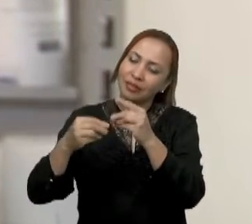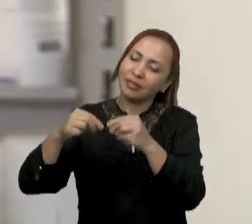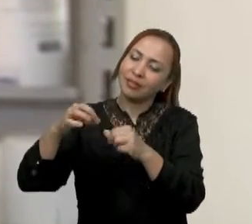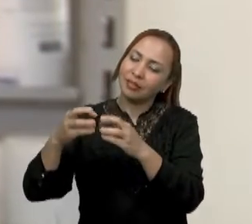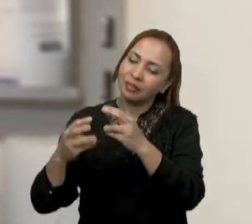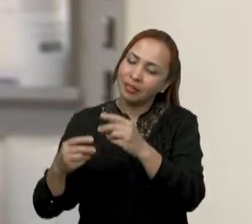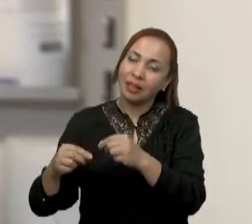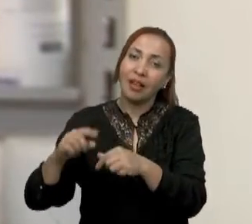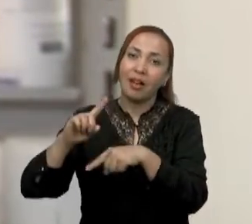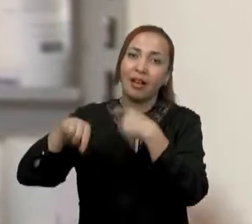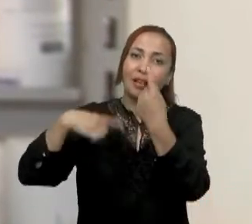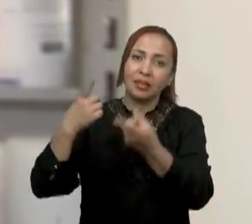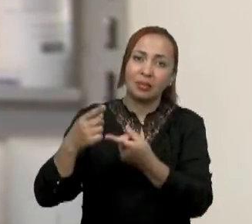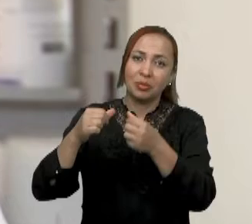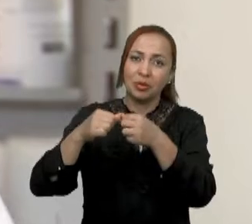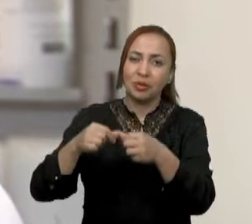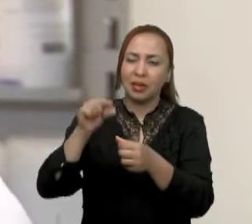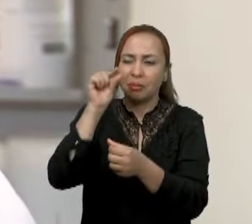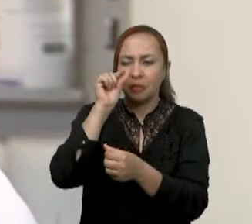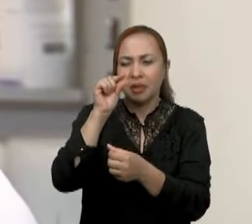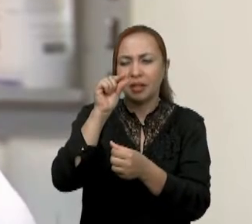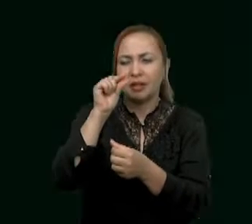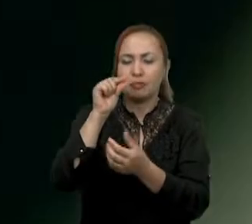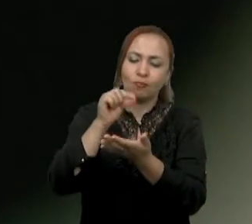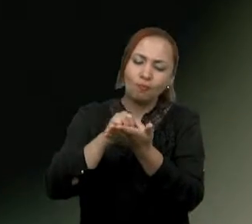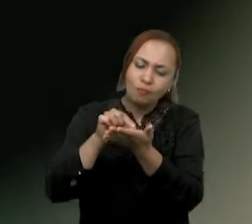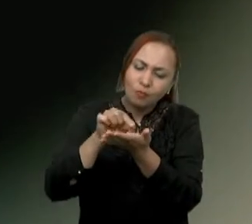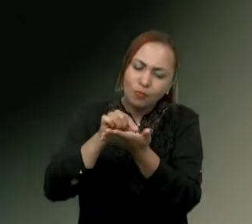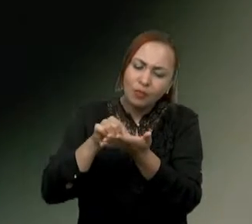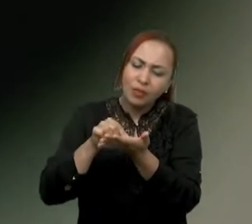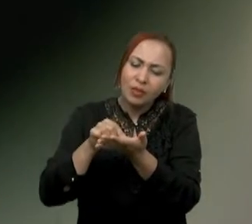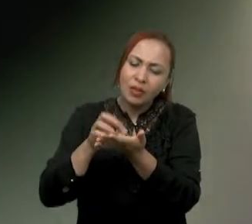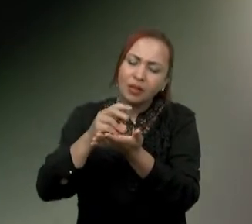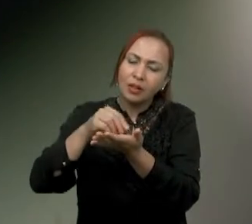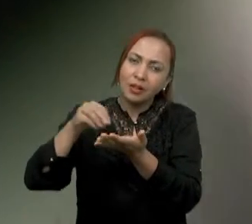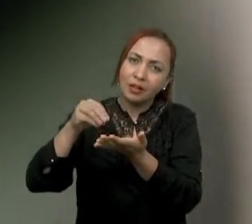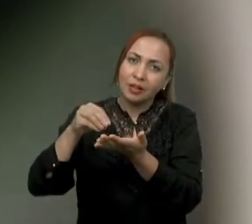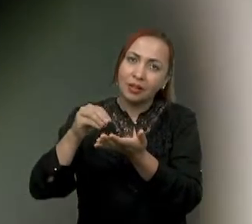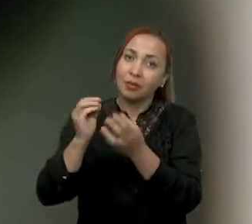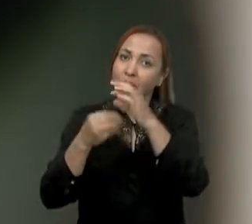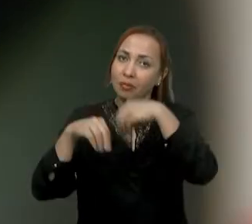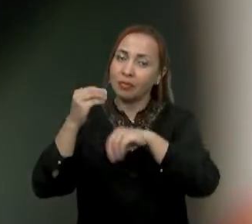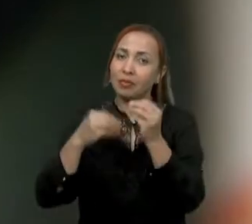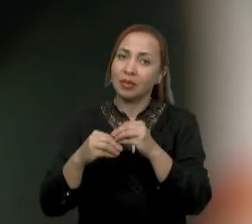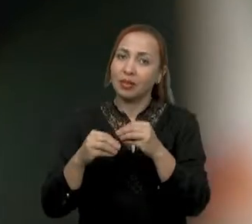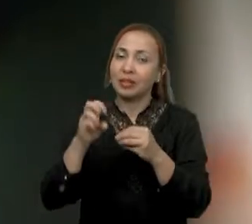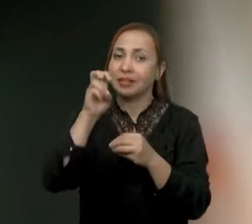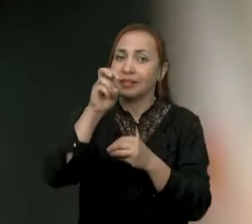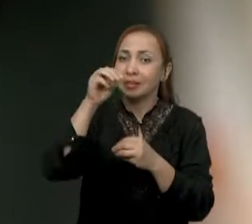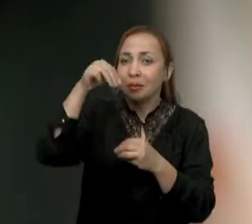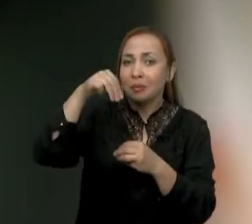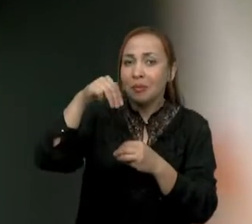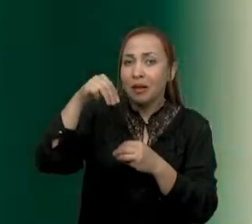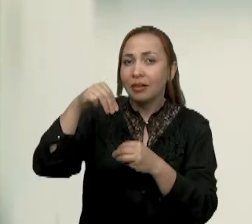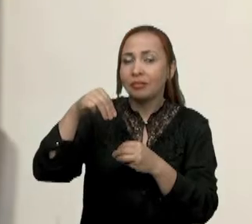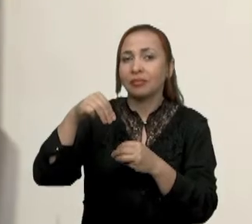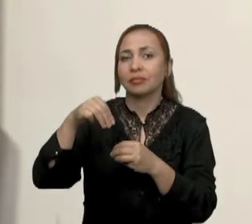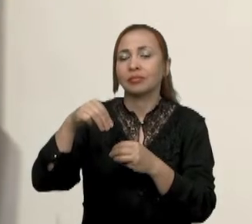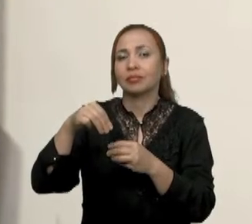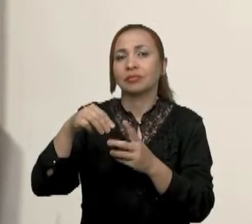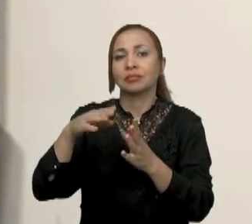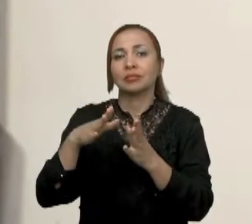fragmentos eles podem vir a se tornar microplastico que quando ele atinge o tamanho 5mm